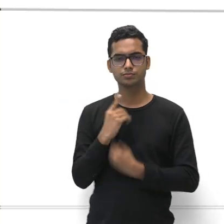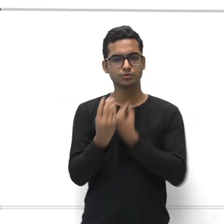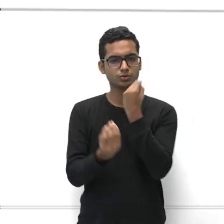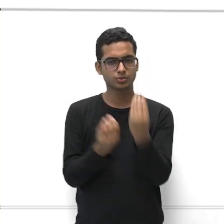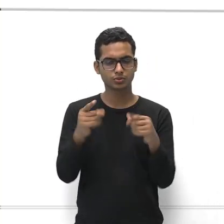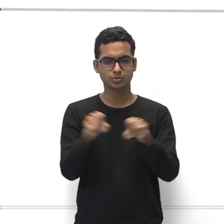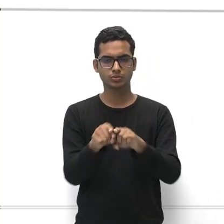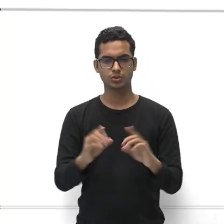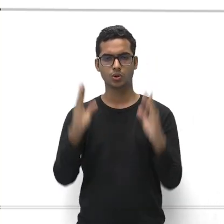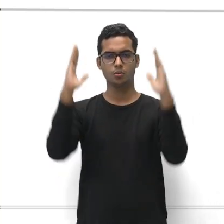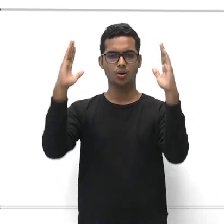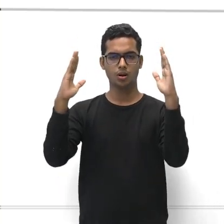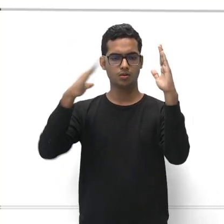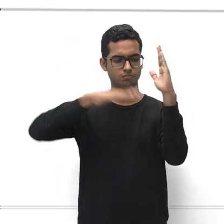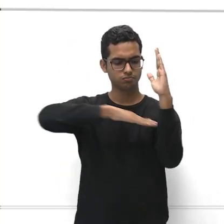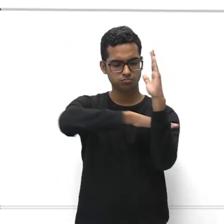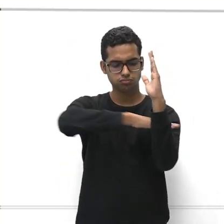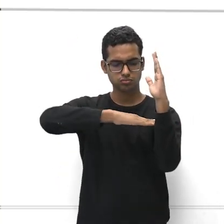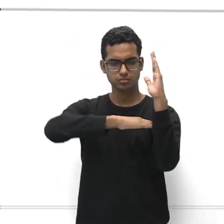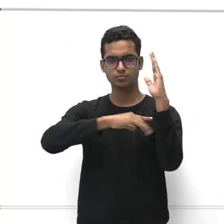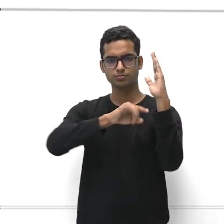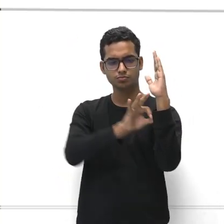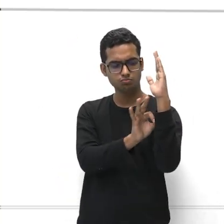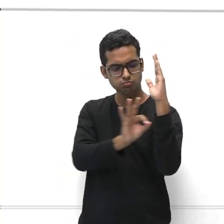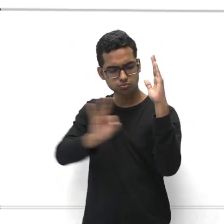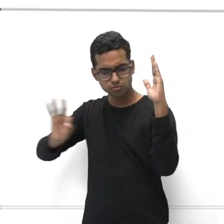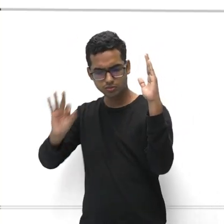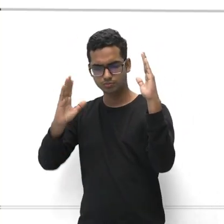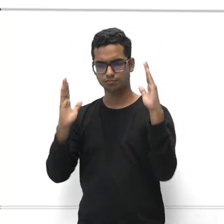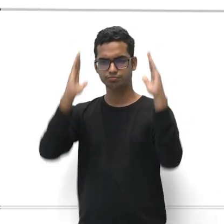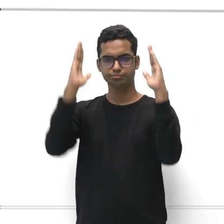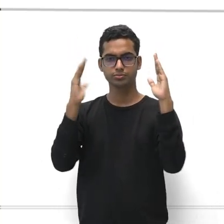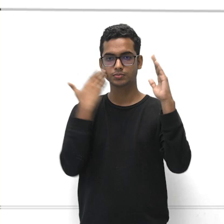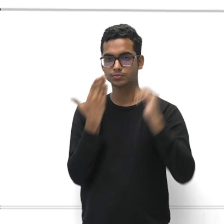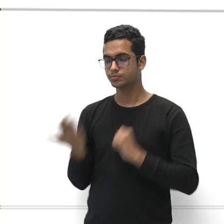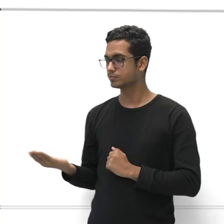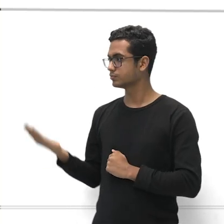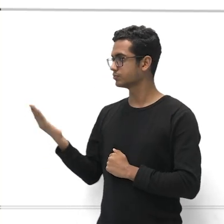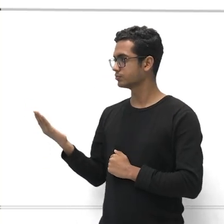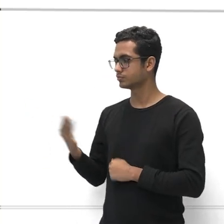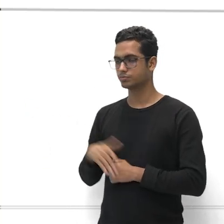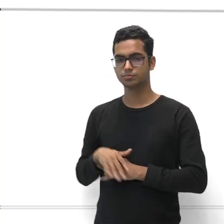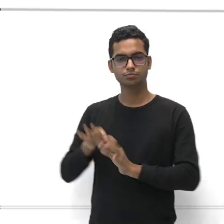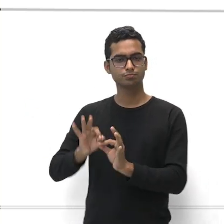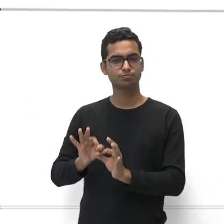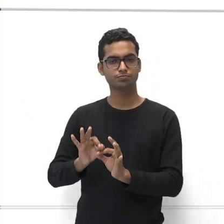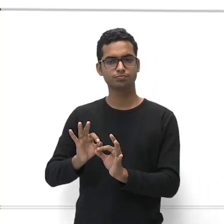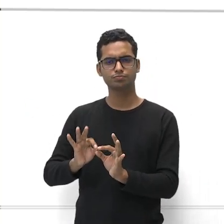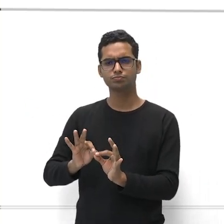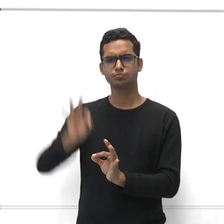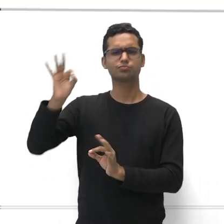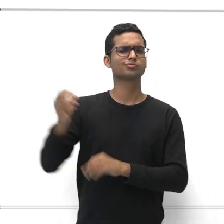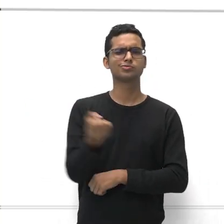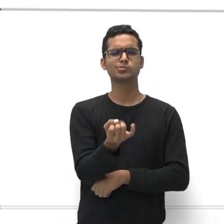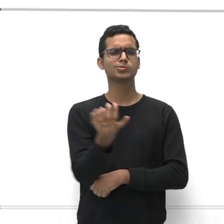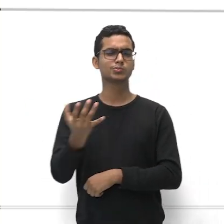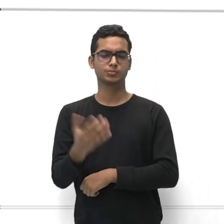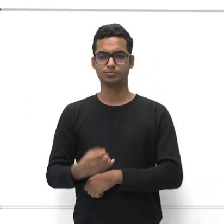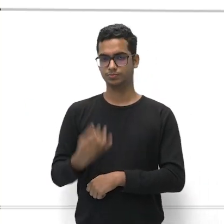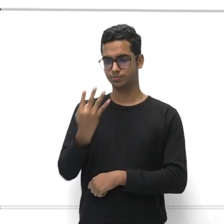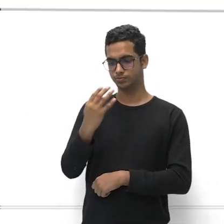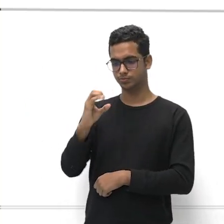gente deseja ter um retângulo cuja a altura dele seja de 4 centímetros. Então, com o